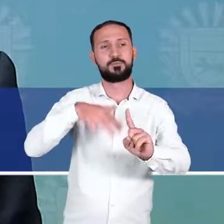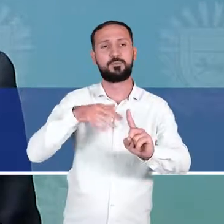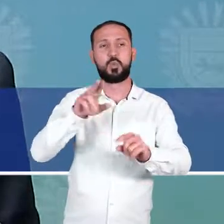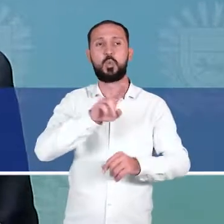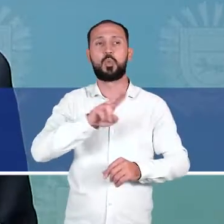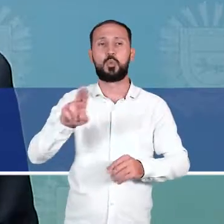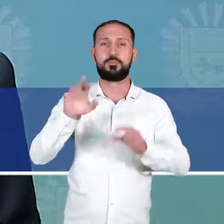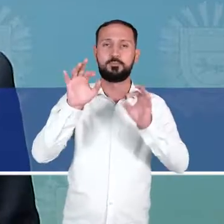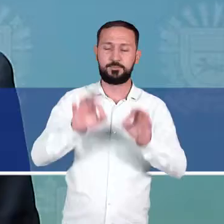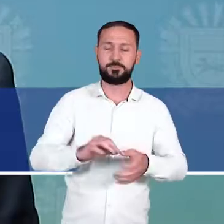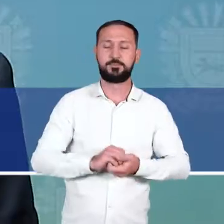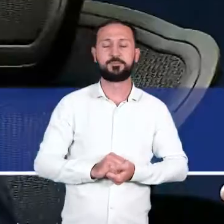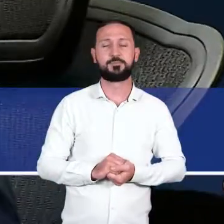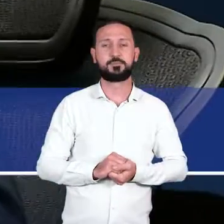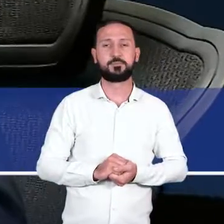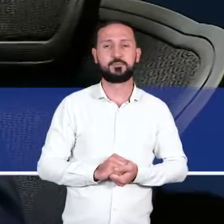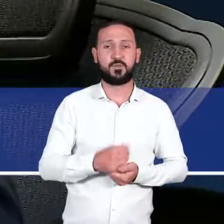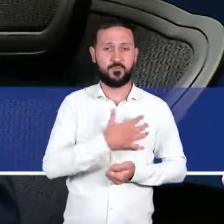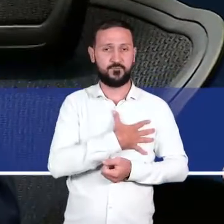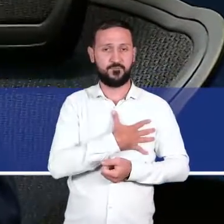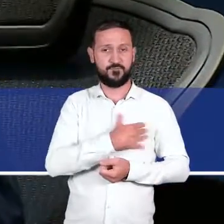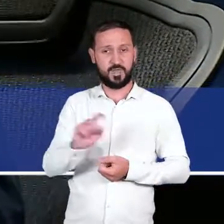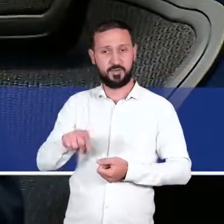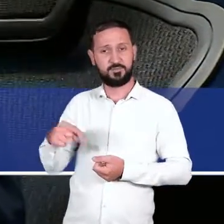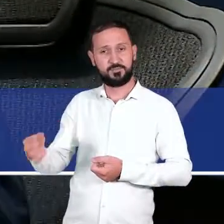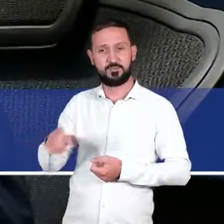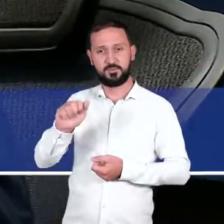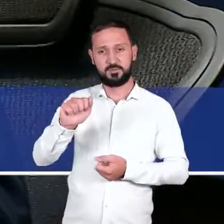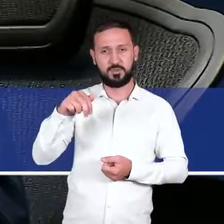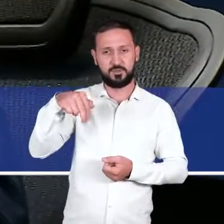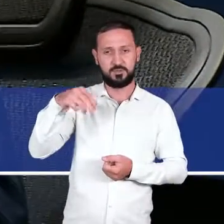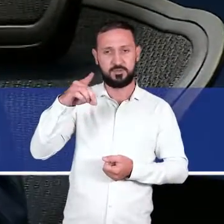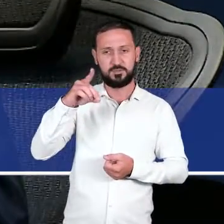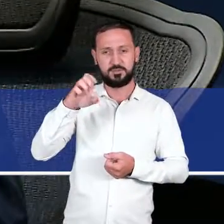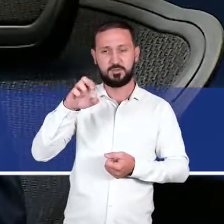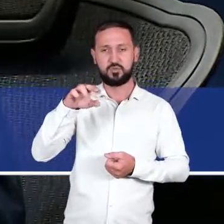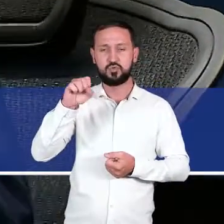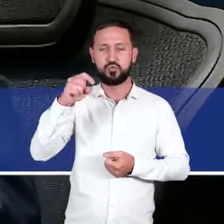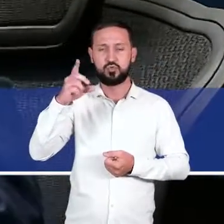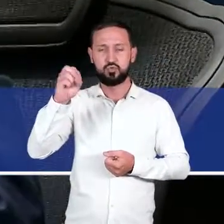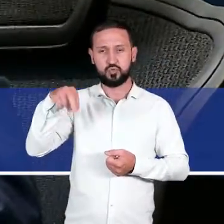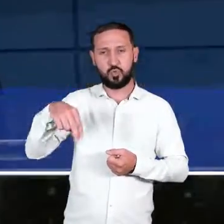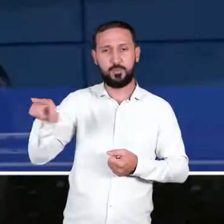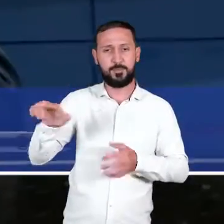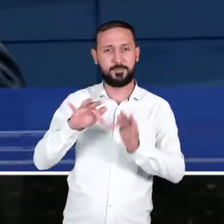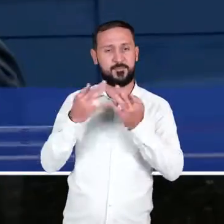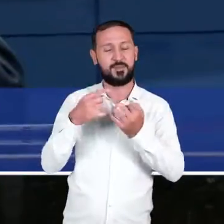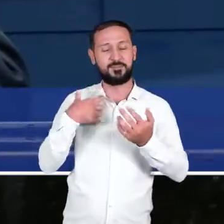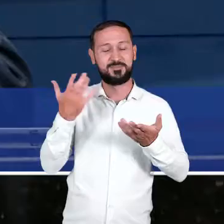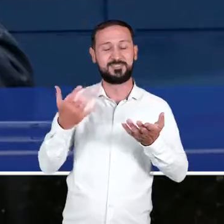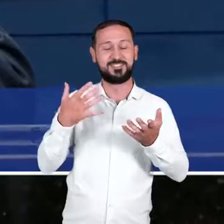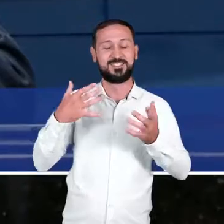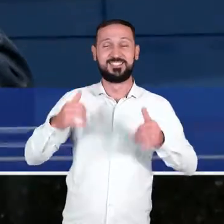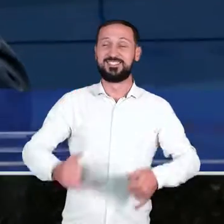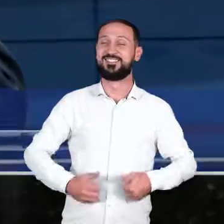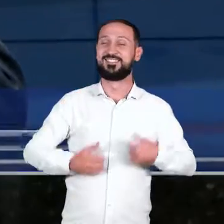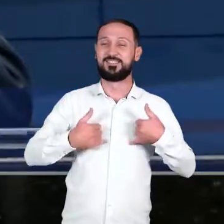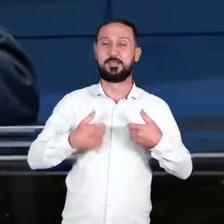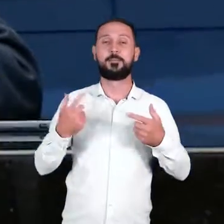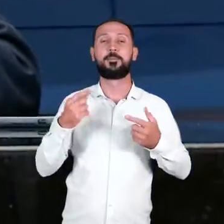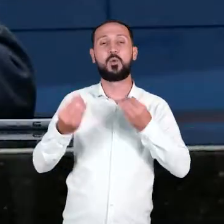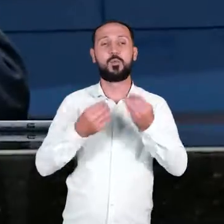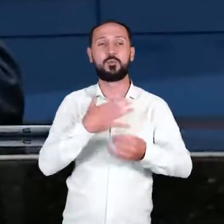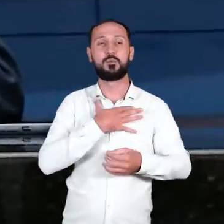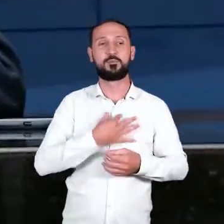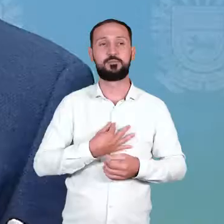hoje, levando o nome do Sargento Rosbach. Filho do Sargento Rosbach, Anderson destacou que, para a família, é uma honra ter seu legado reconhecido